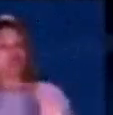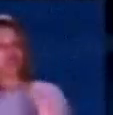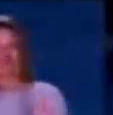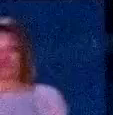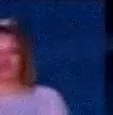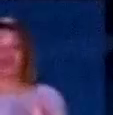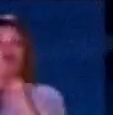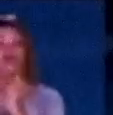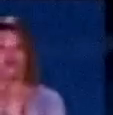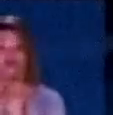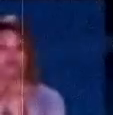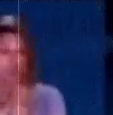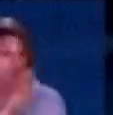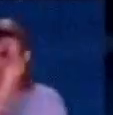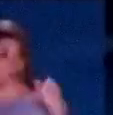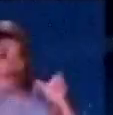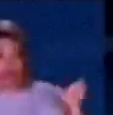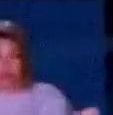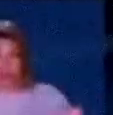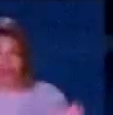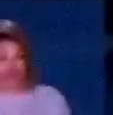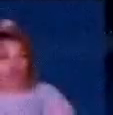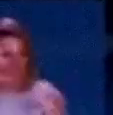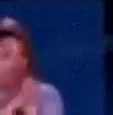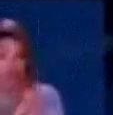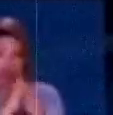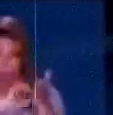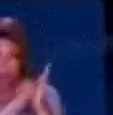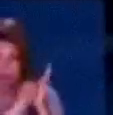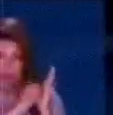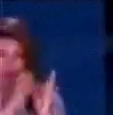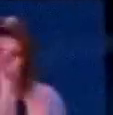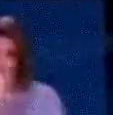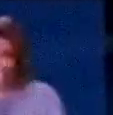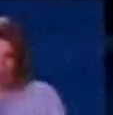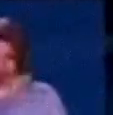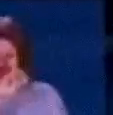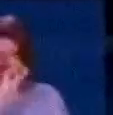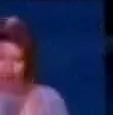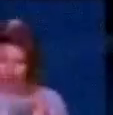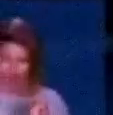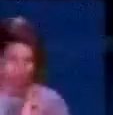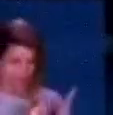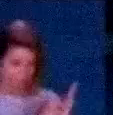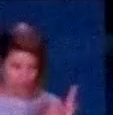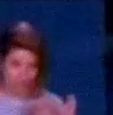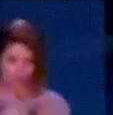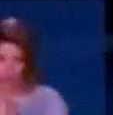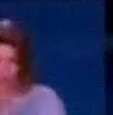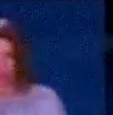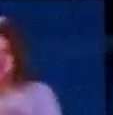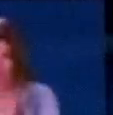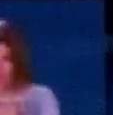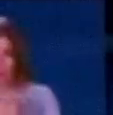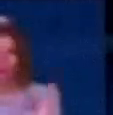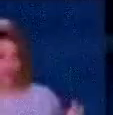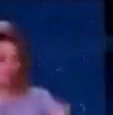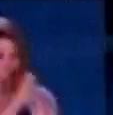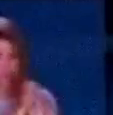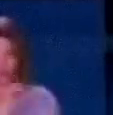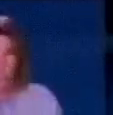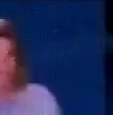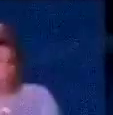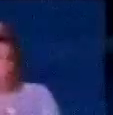tem R$500 milhão, aliás, quando soma o fundo partidário e o fundo eleitoral. E nós estamos fazendo uma campanha